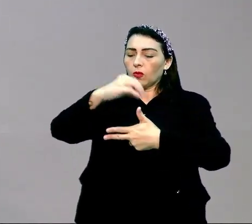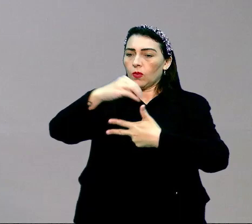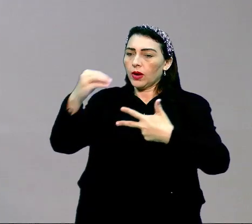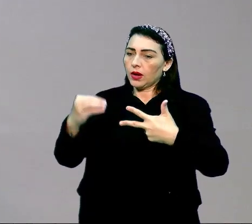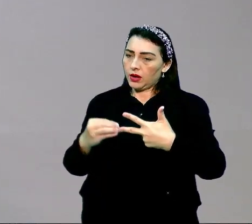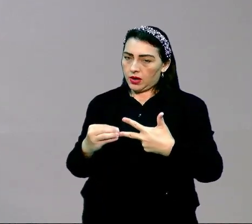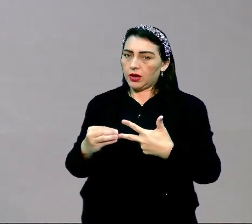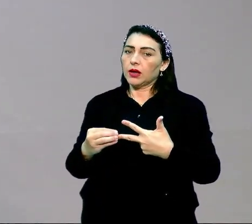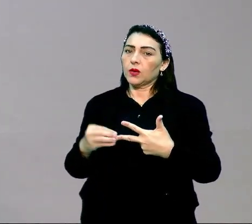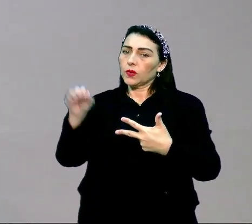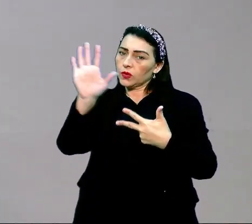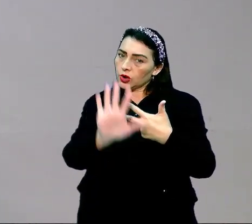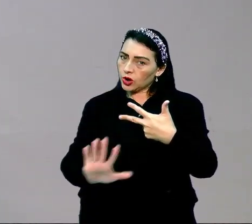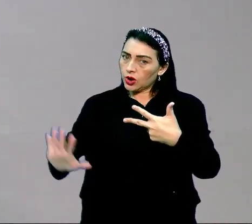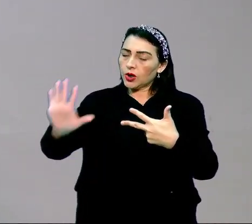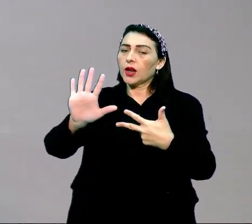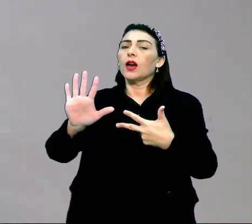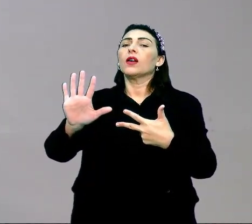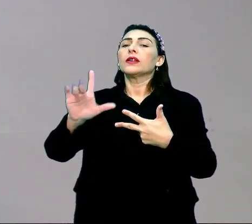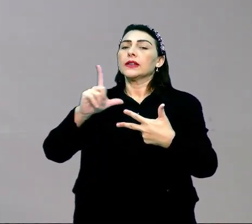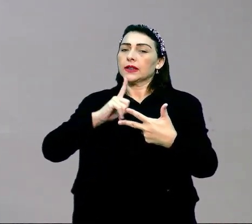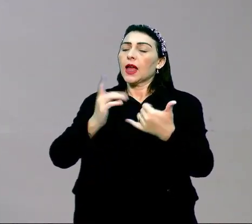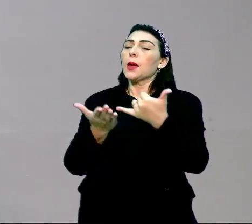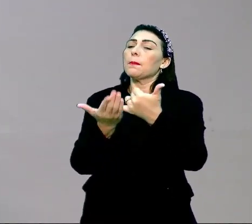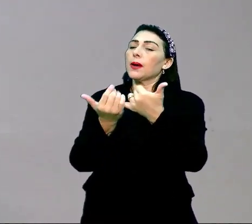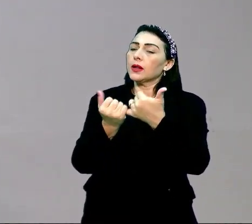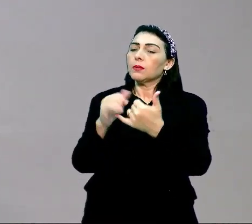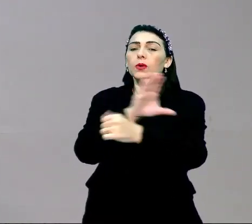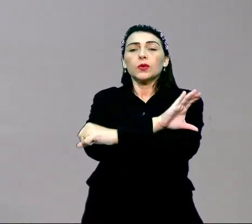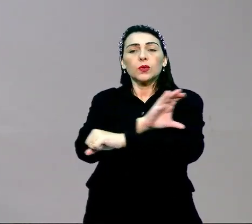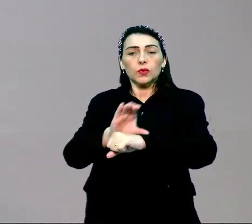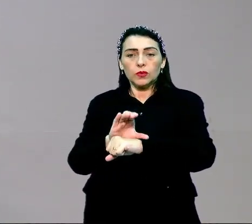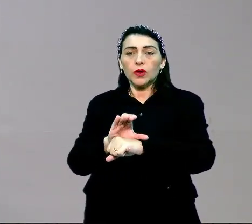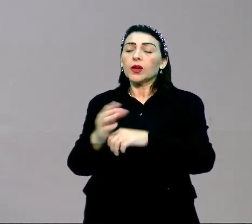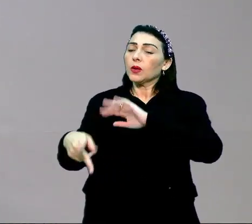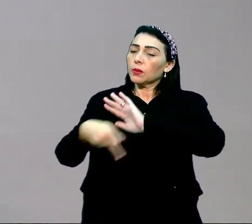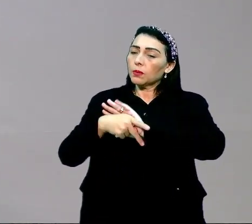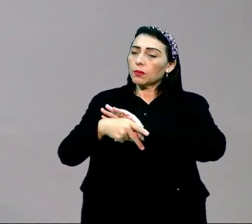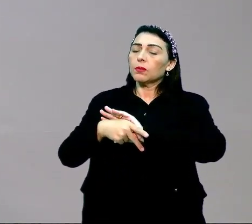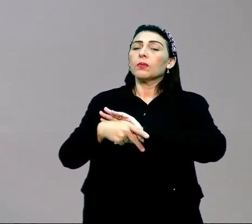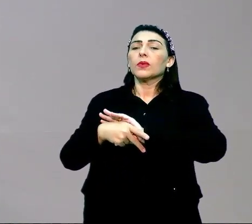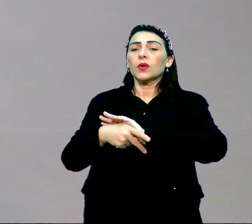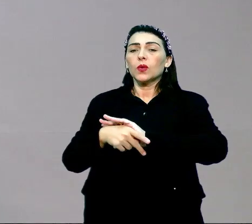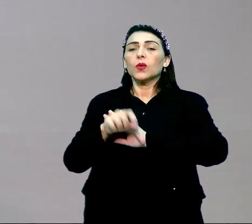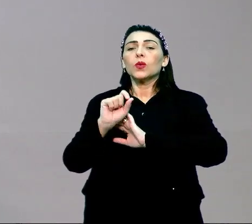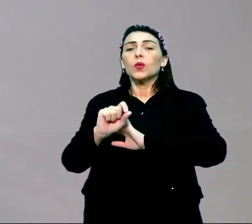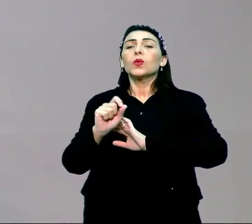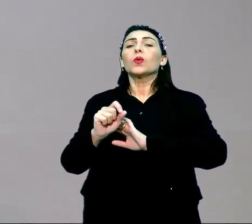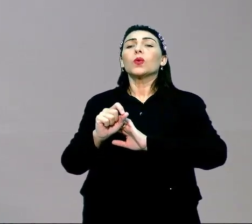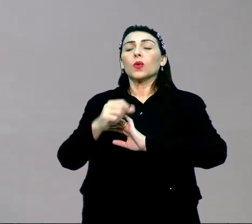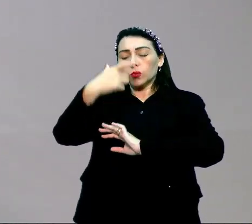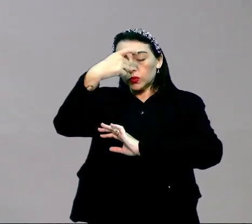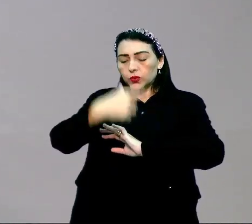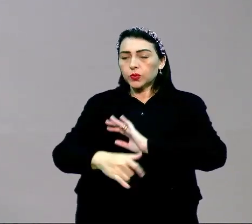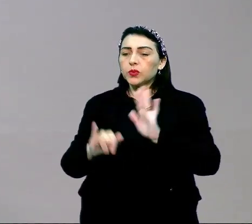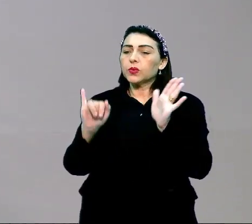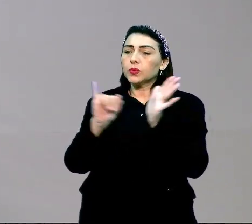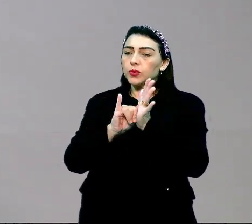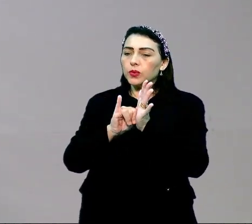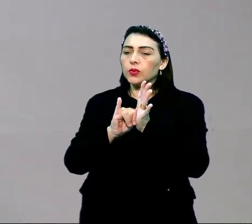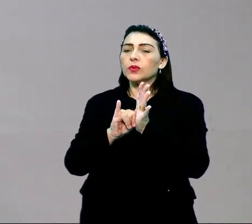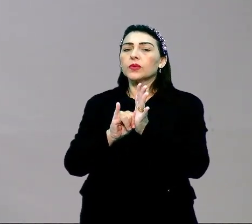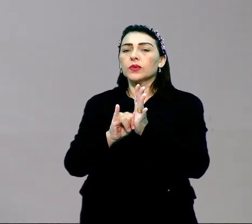Esse mapeamento geral vai vir de forma de patrimônio cultural, aquilo que nos pertence, aquilo que nos identifica.